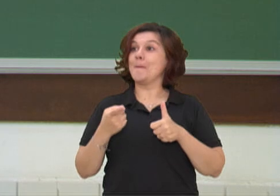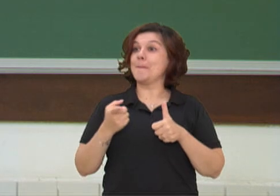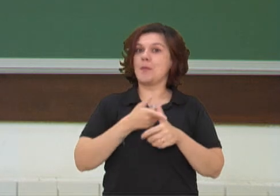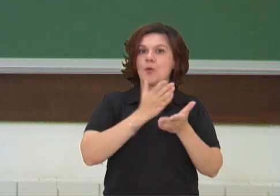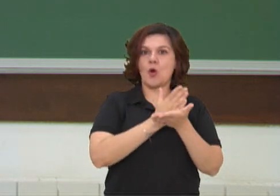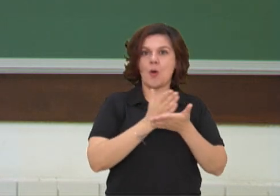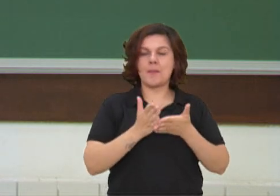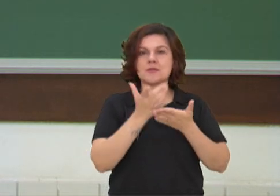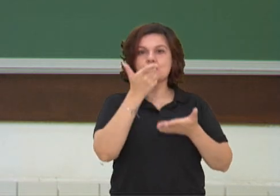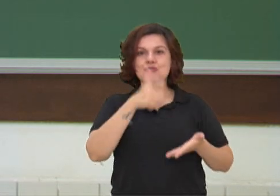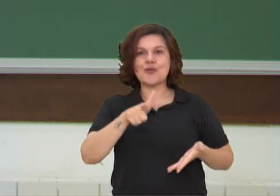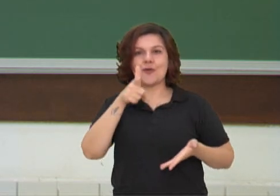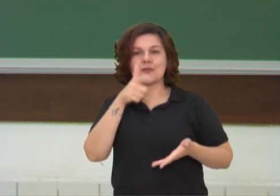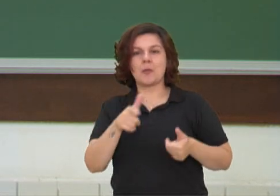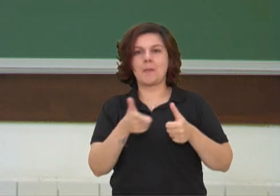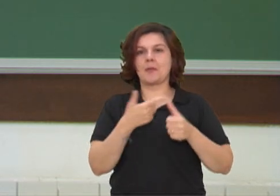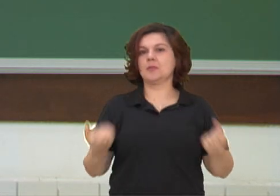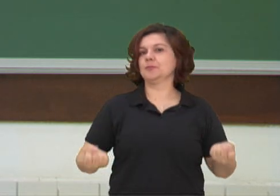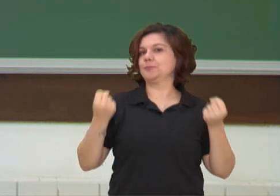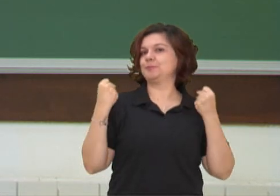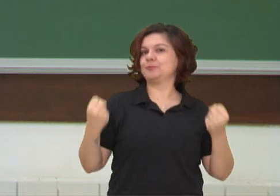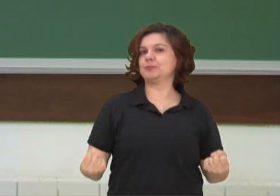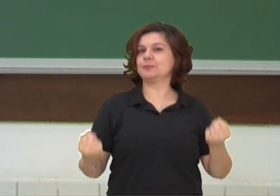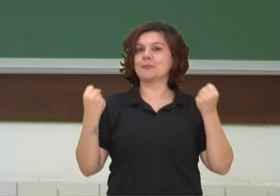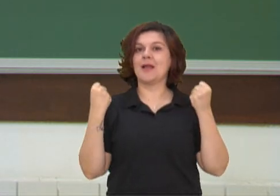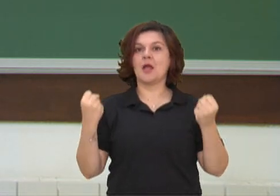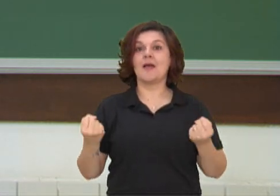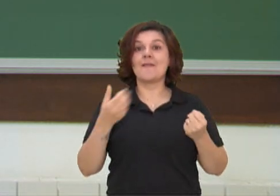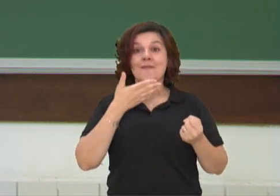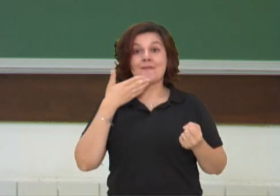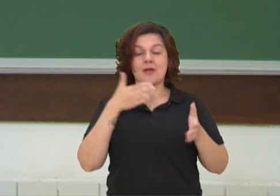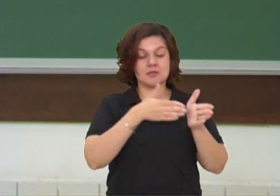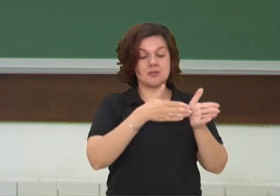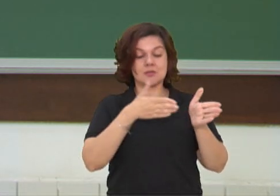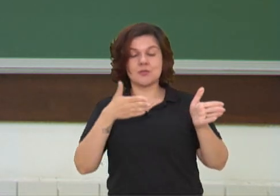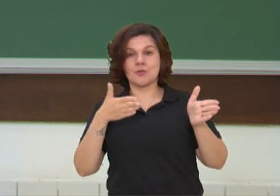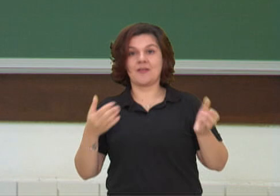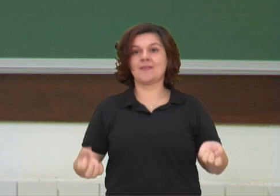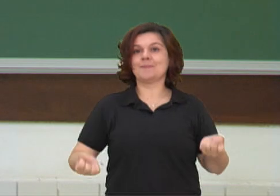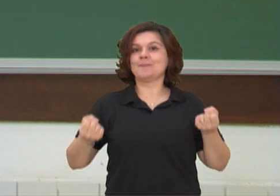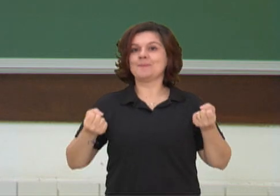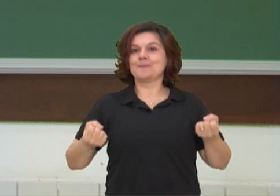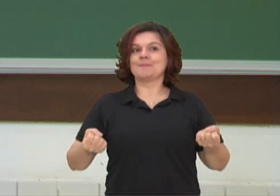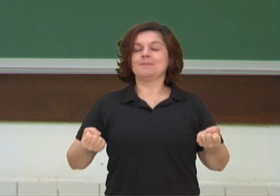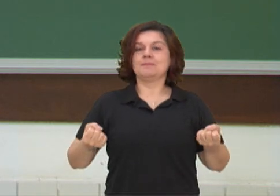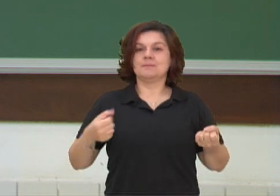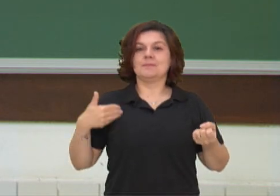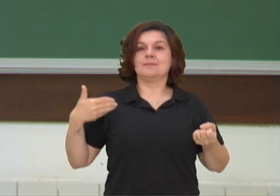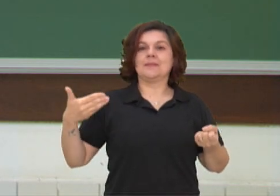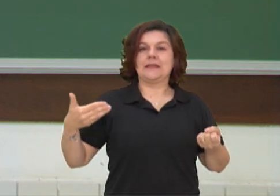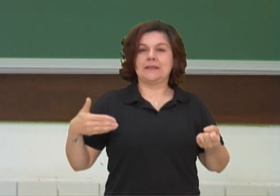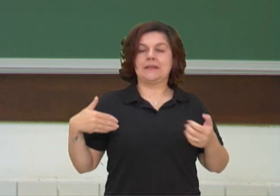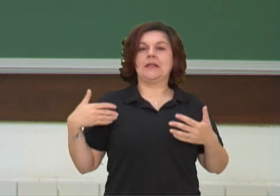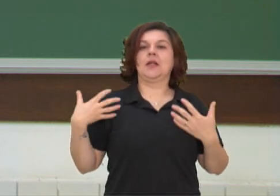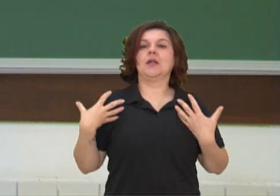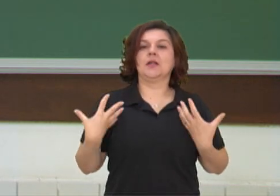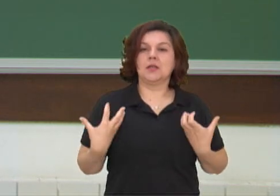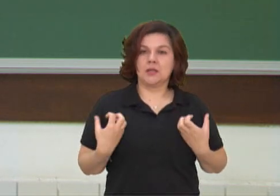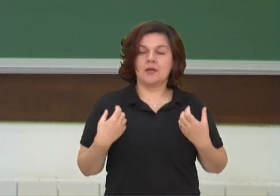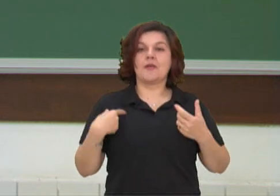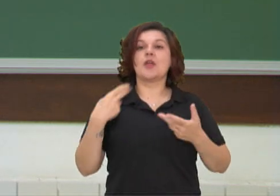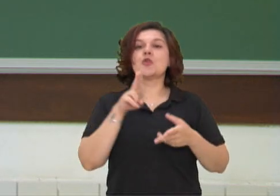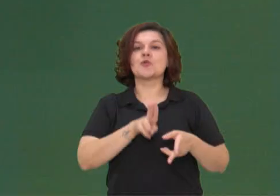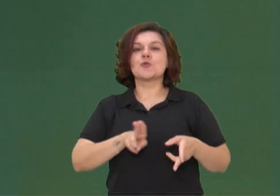primeiras repetições, sempre é mais fácil você conseguir fazer um determinado tipo de exercício e conforme o tempo vai passando, você vai ali